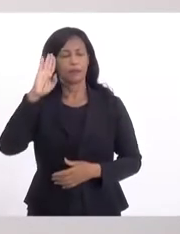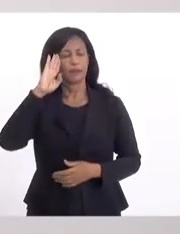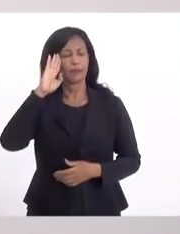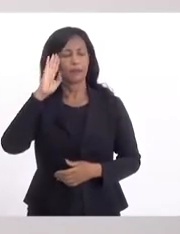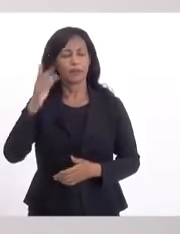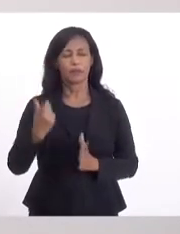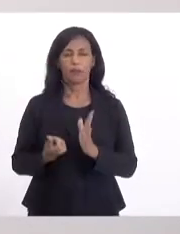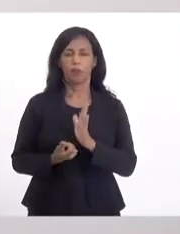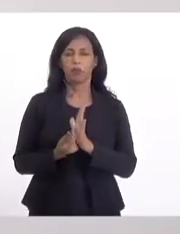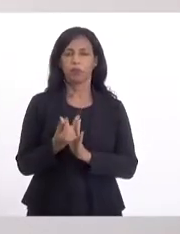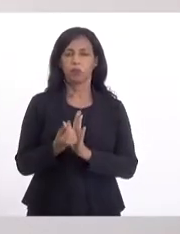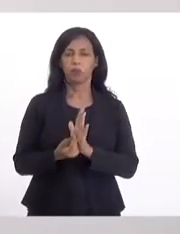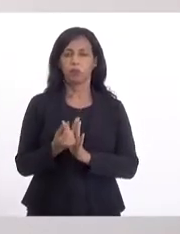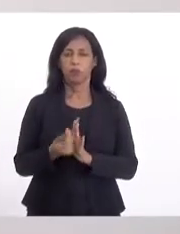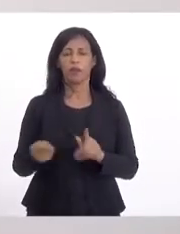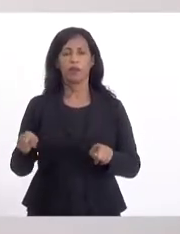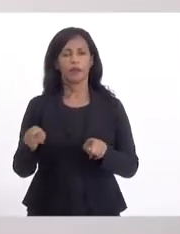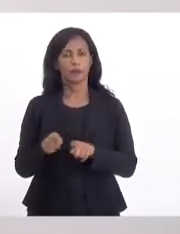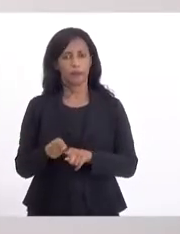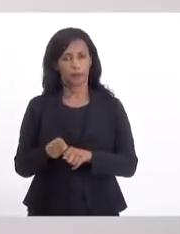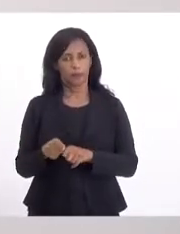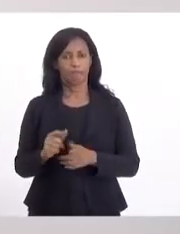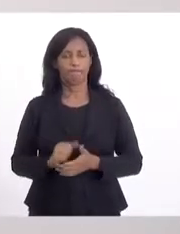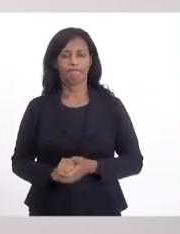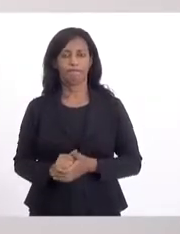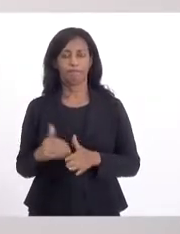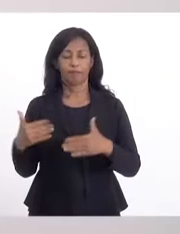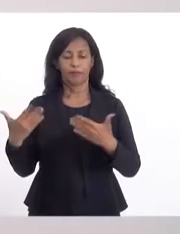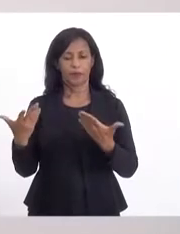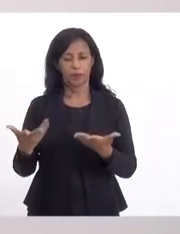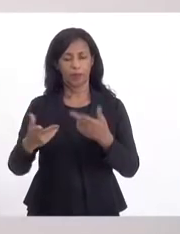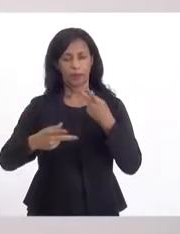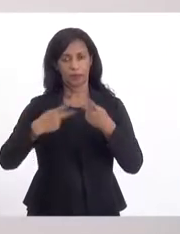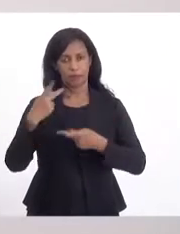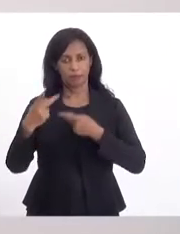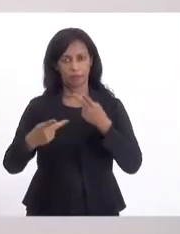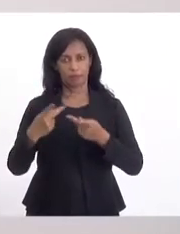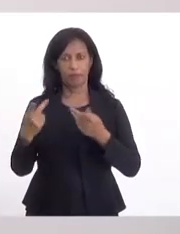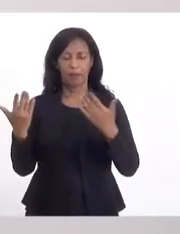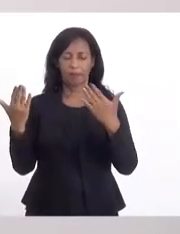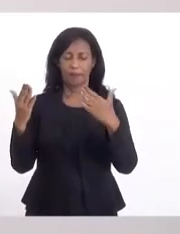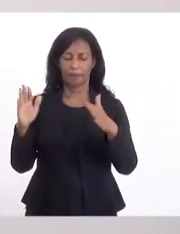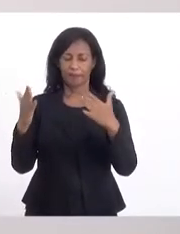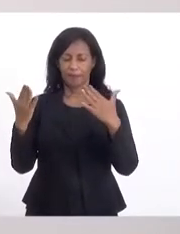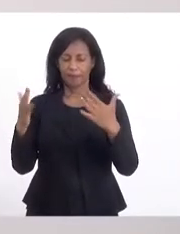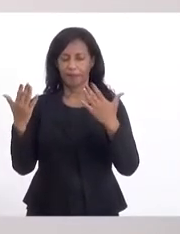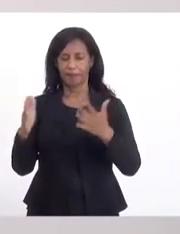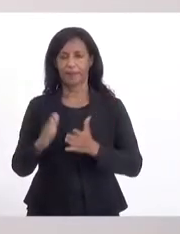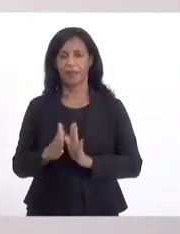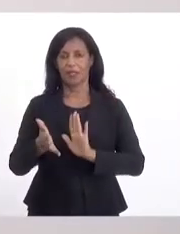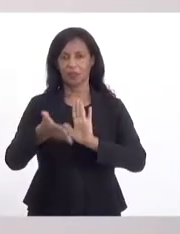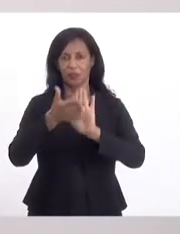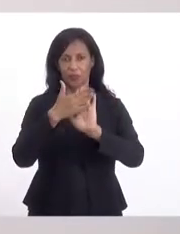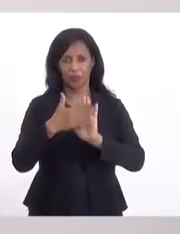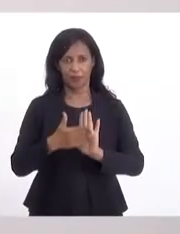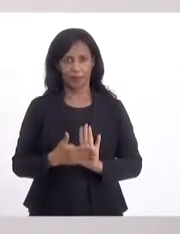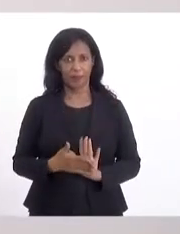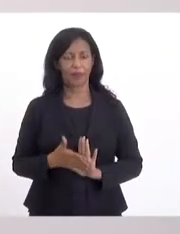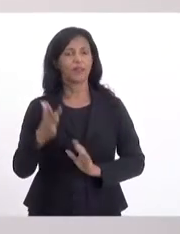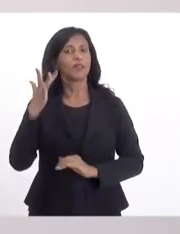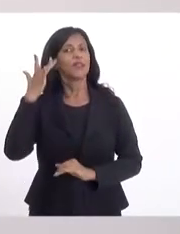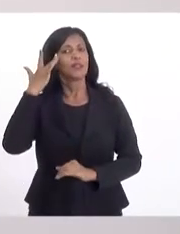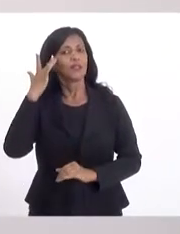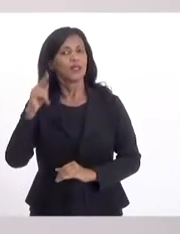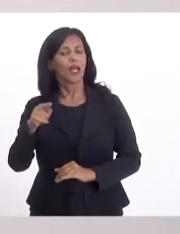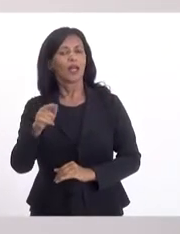prioridade orçamentária também. Então, são essas minhas considerações. Parabéns pelas propostas e acho que